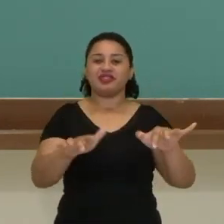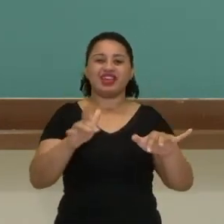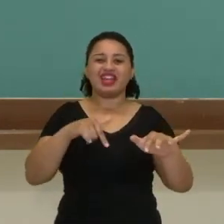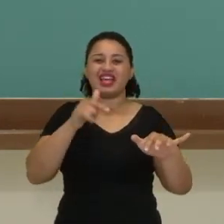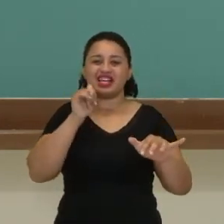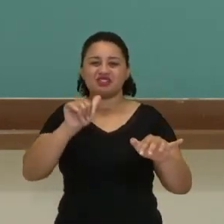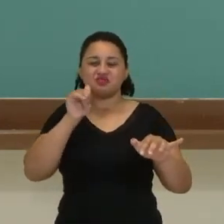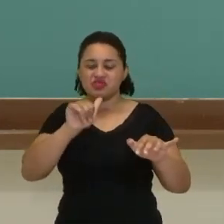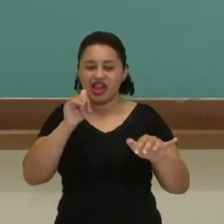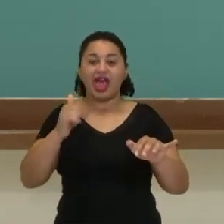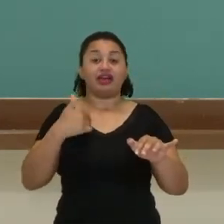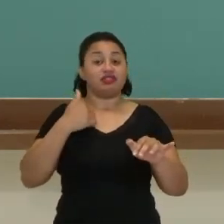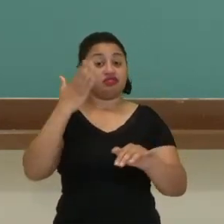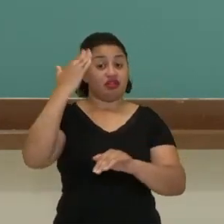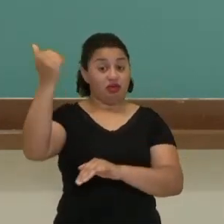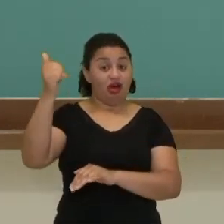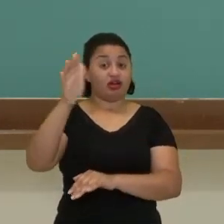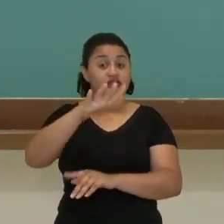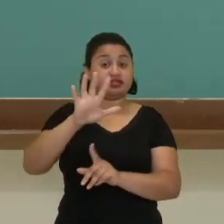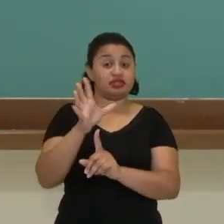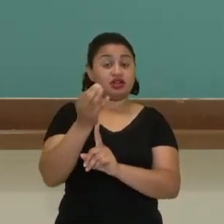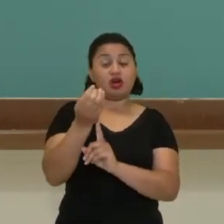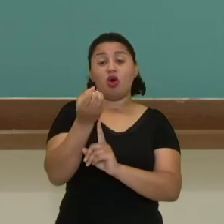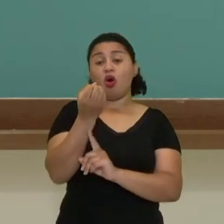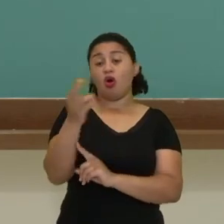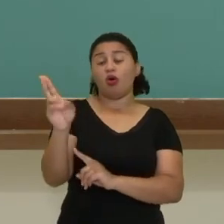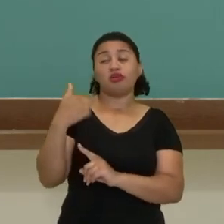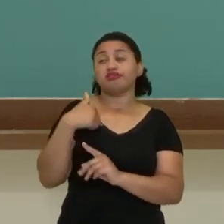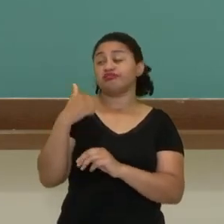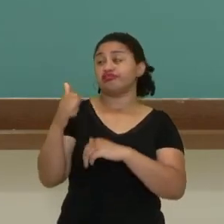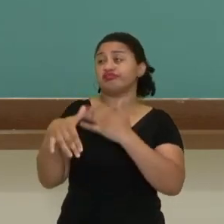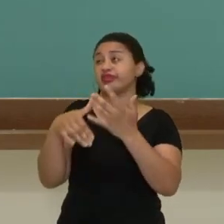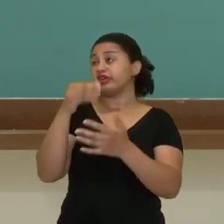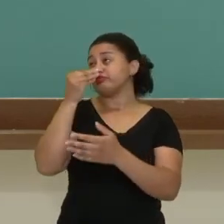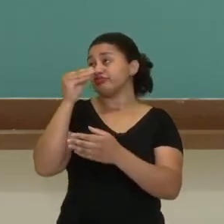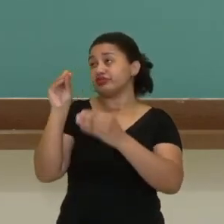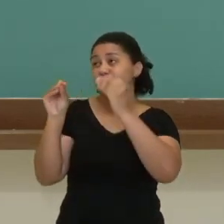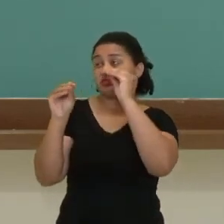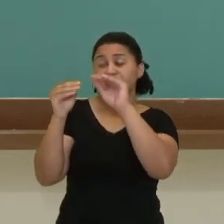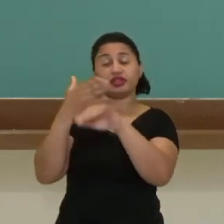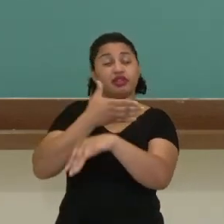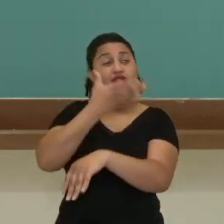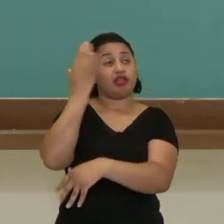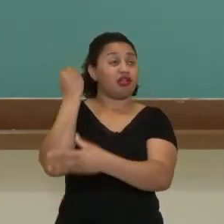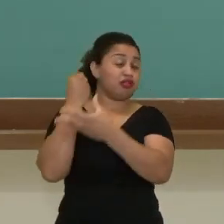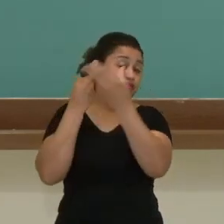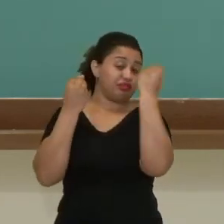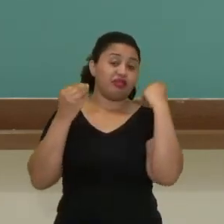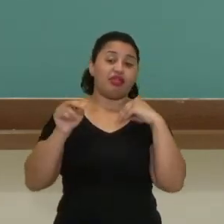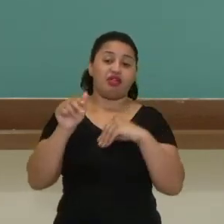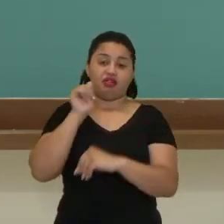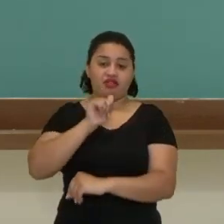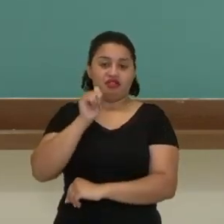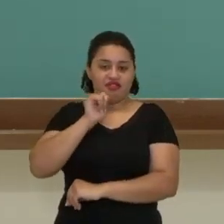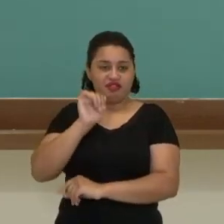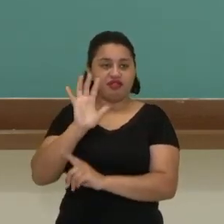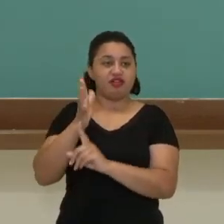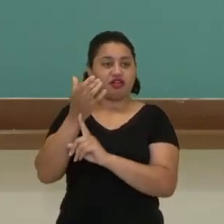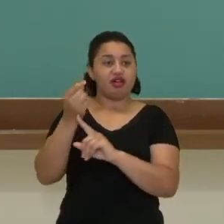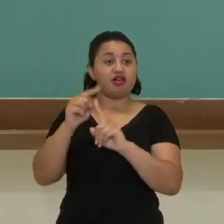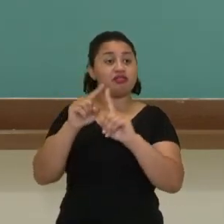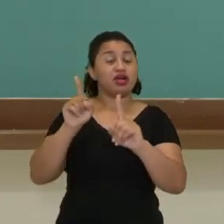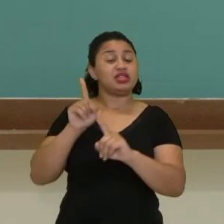lembradas, ou às vezes realmente acabou sendo esquecida, alguém não falava mais, não estudavam mais sobre. Mas essa artista é uma